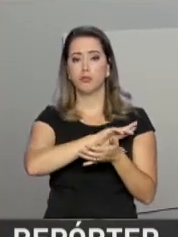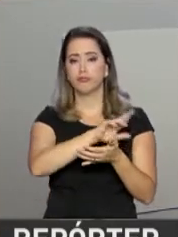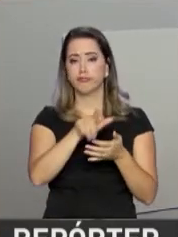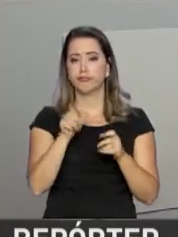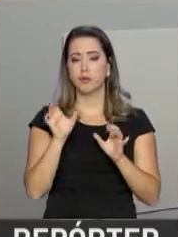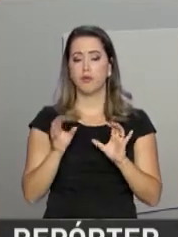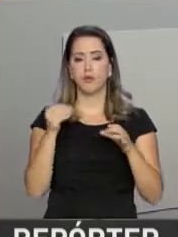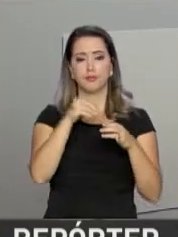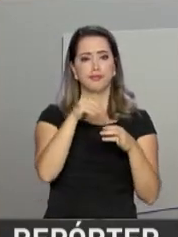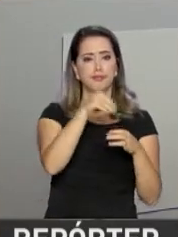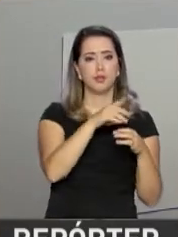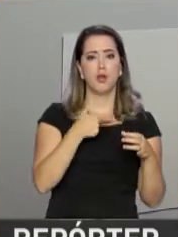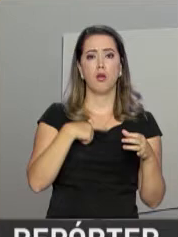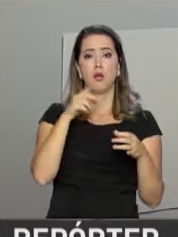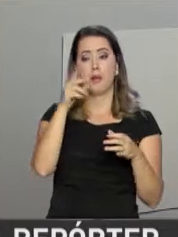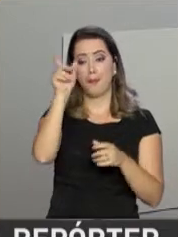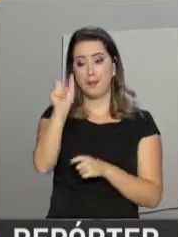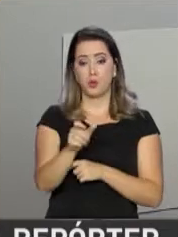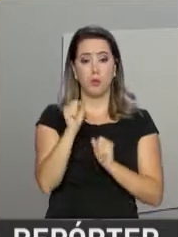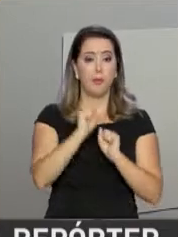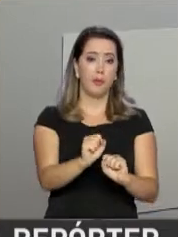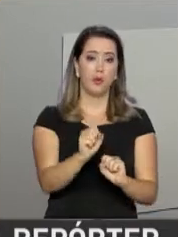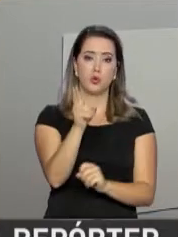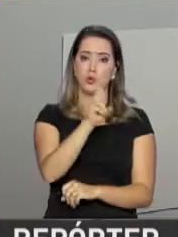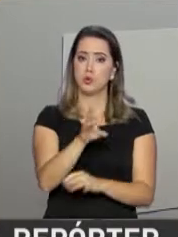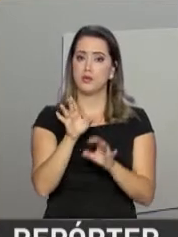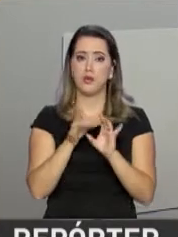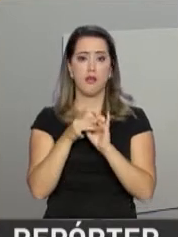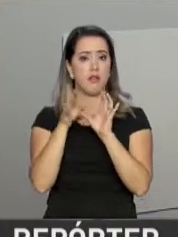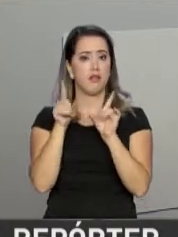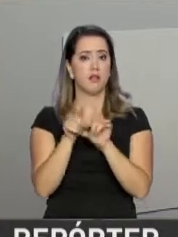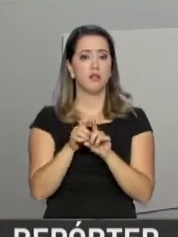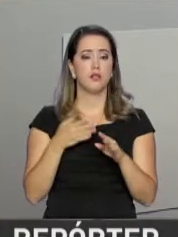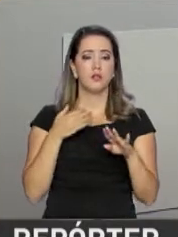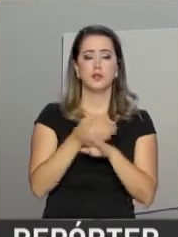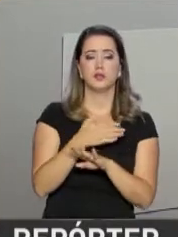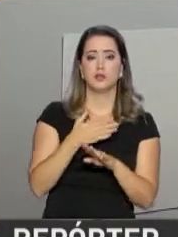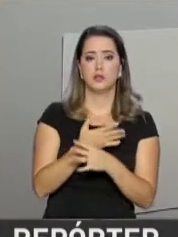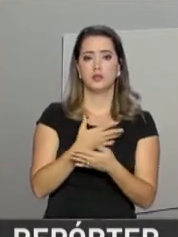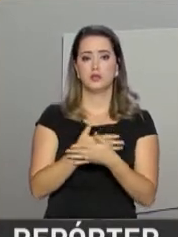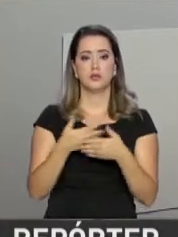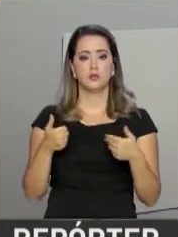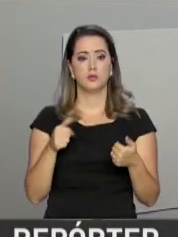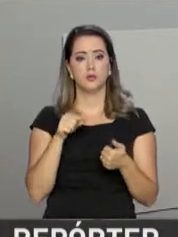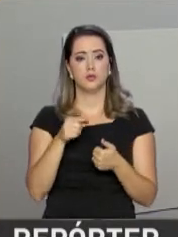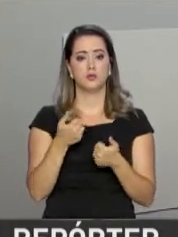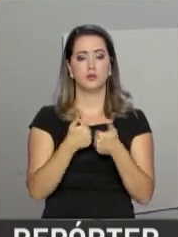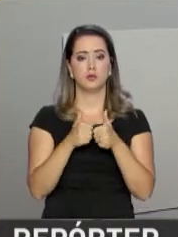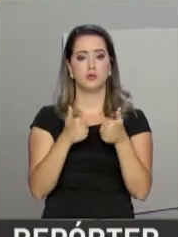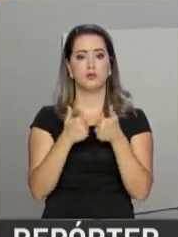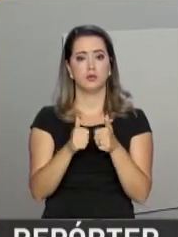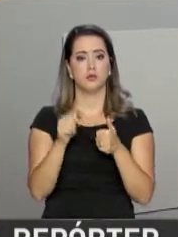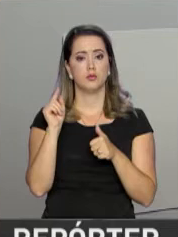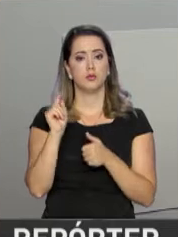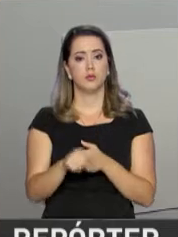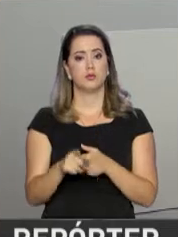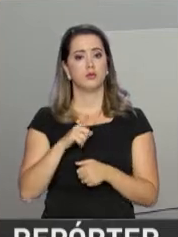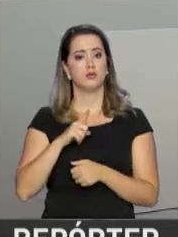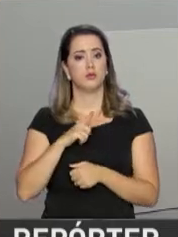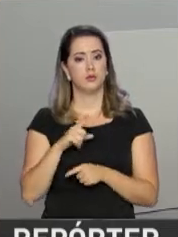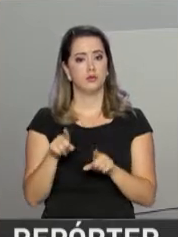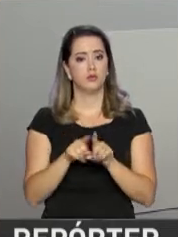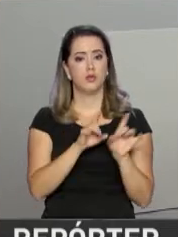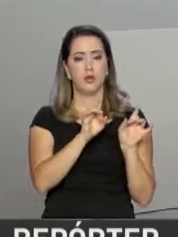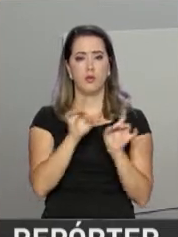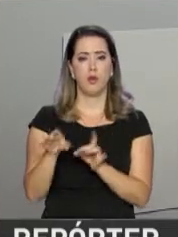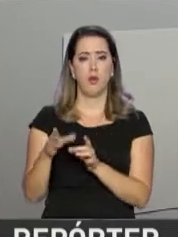usually dado para a população e um acesso melhor na sua na sua mobilidade como um todo a o